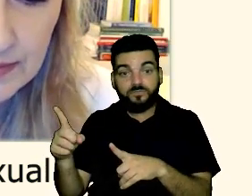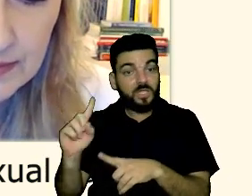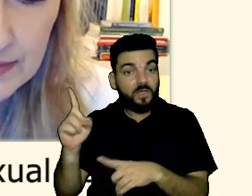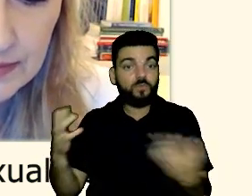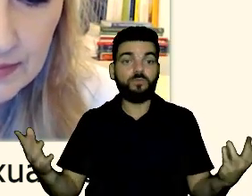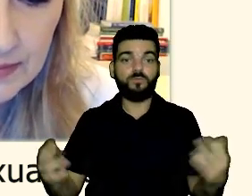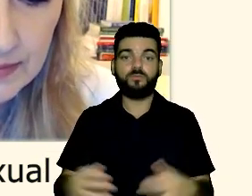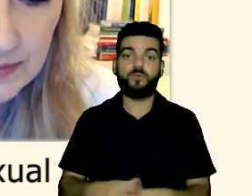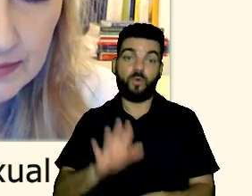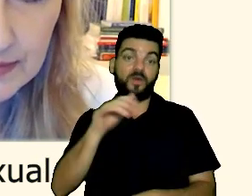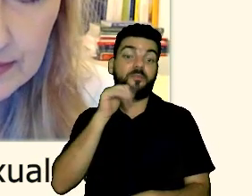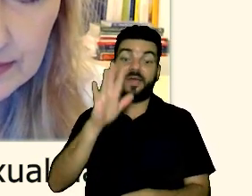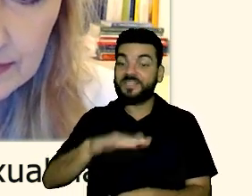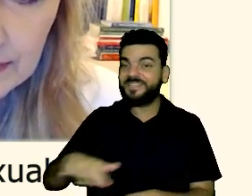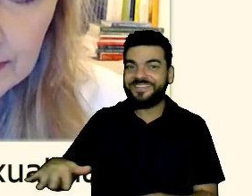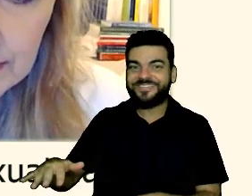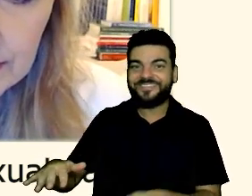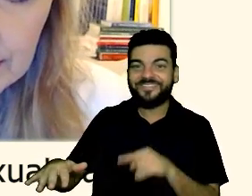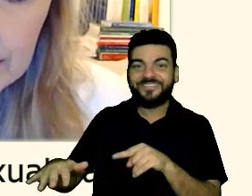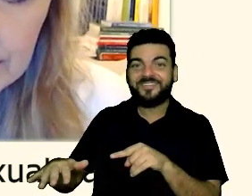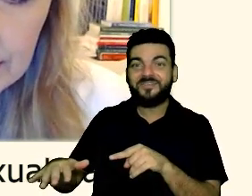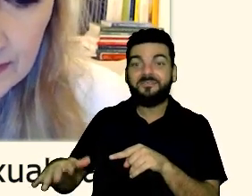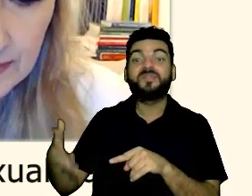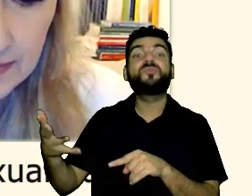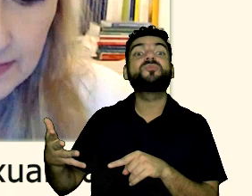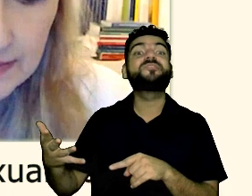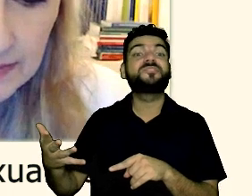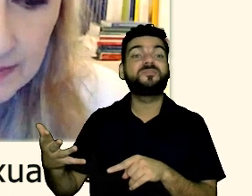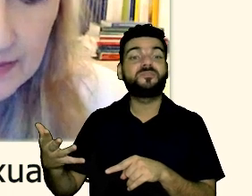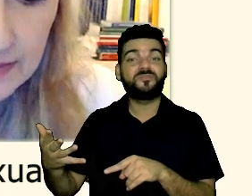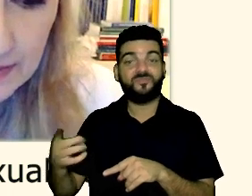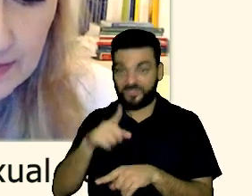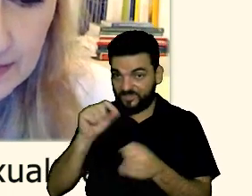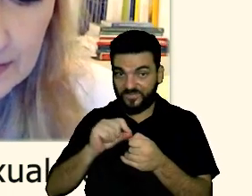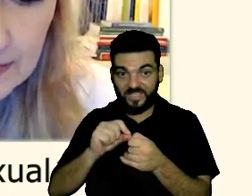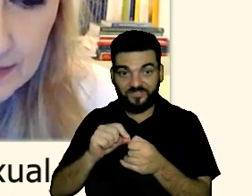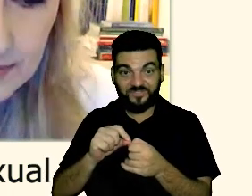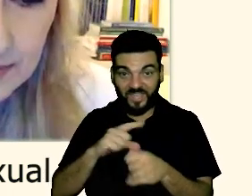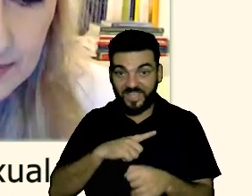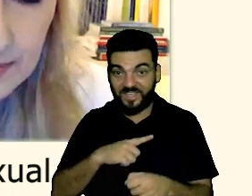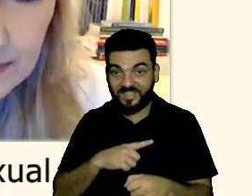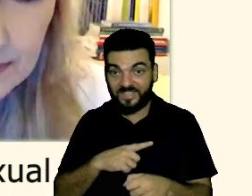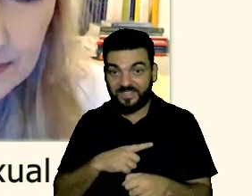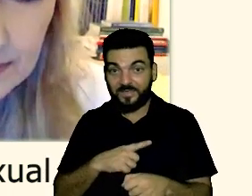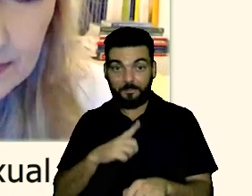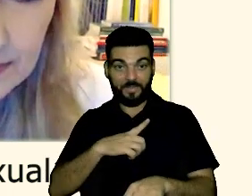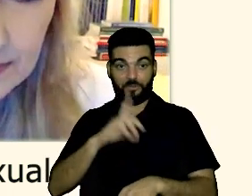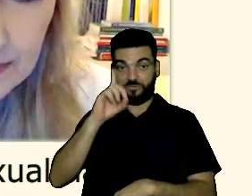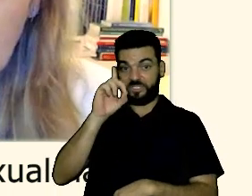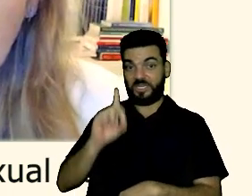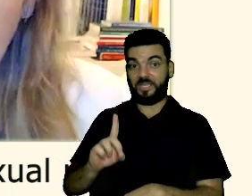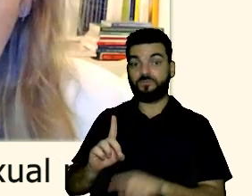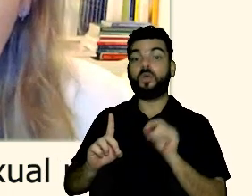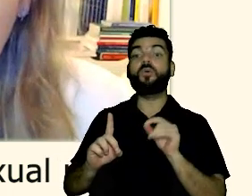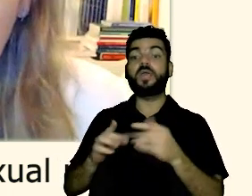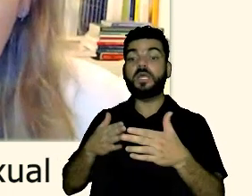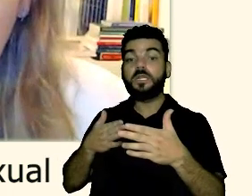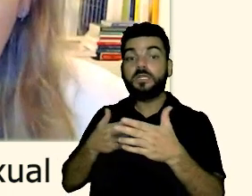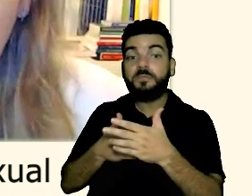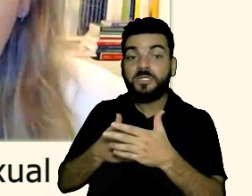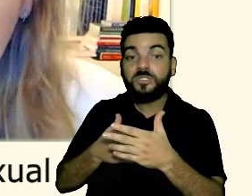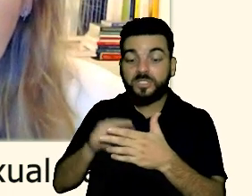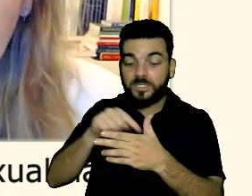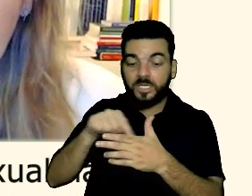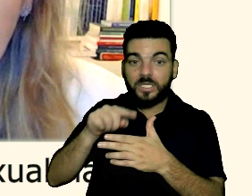coisa, eu não faço para o outro aquilo que eu não quero que faça para mim. que é uma coisa que a gente escuta desde criança, mas